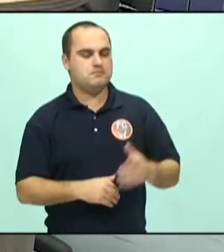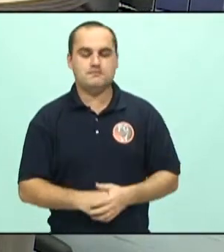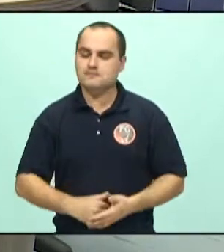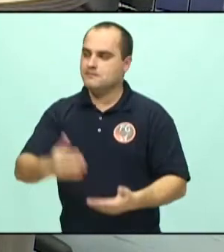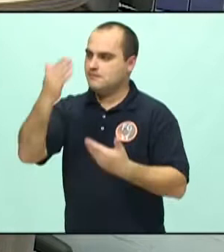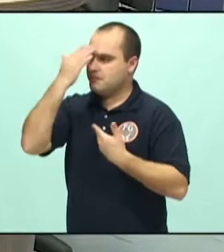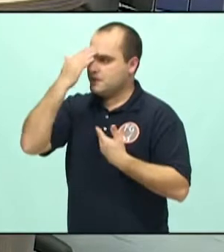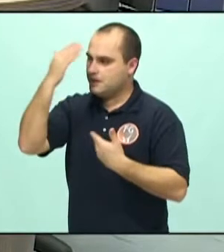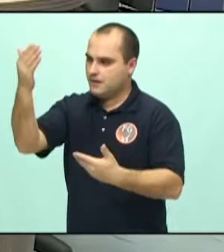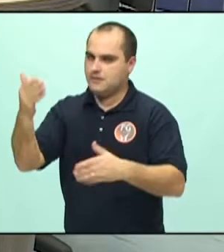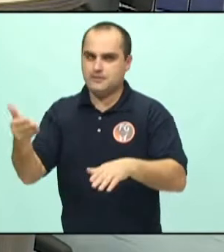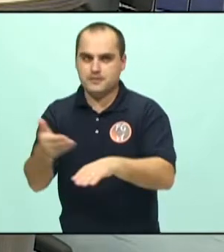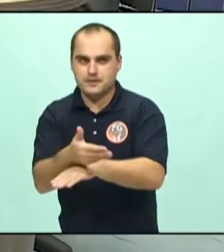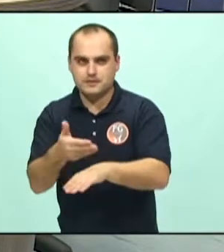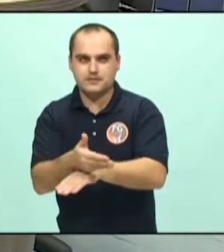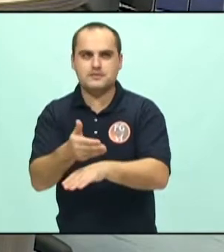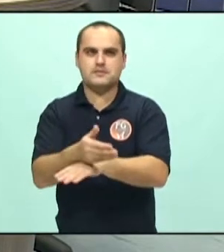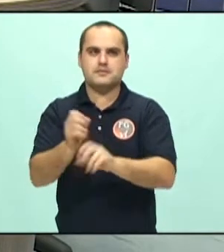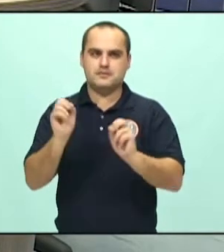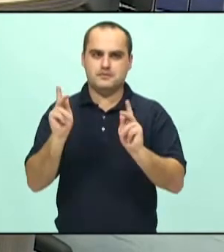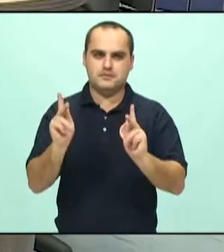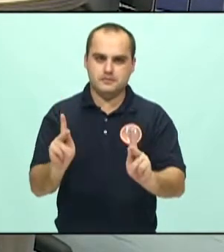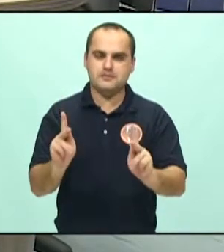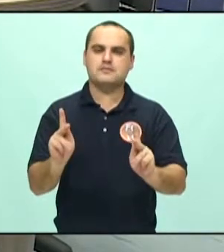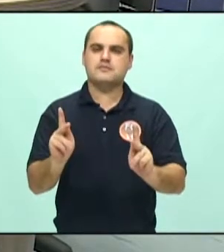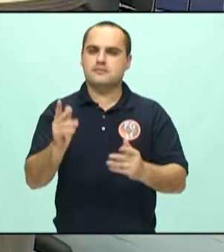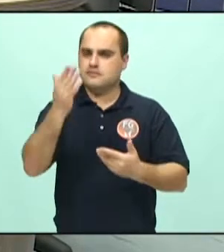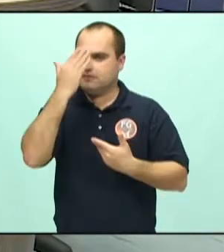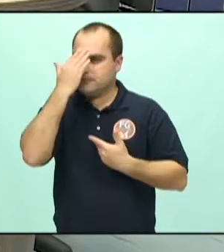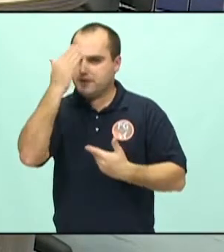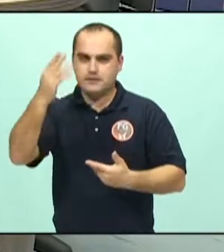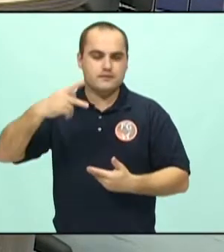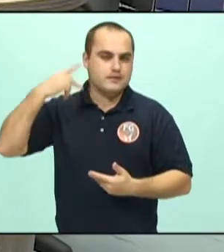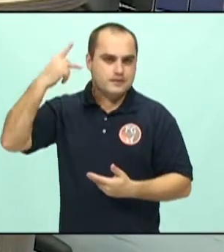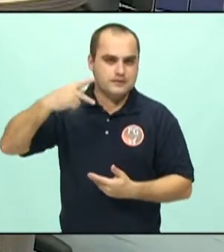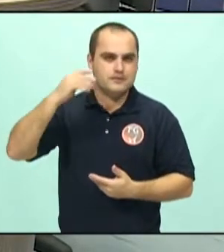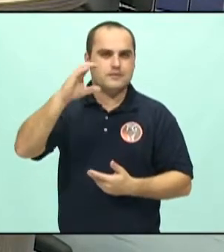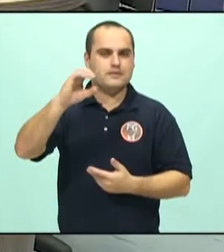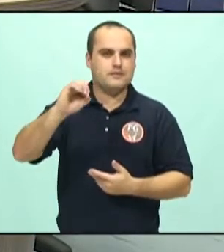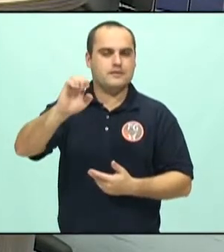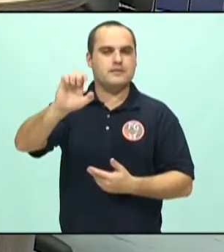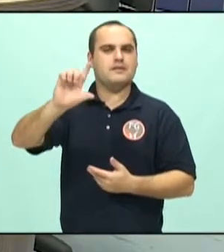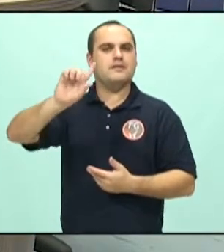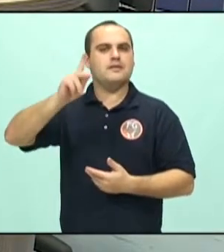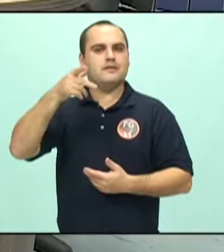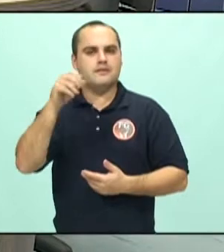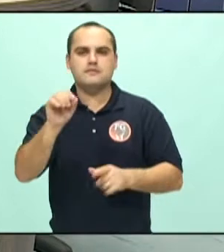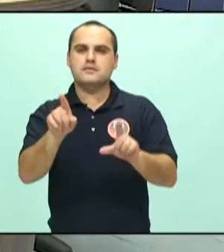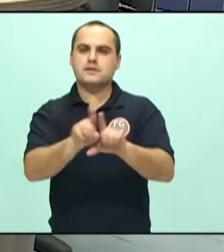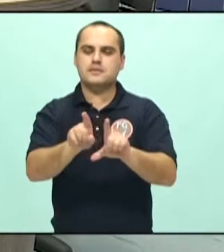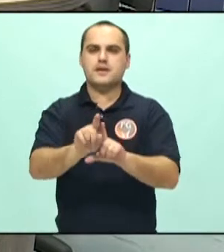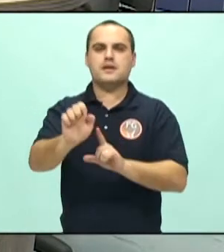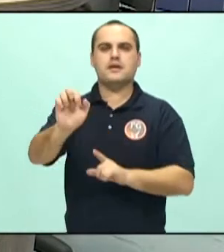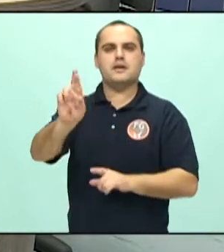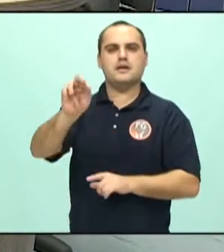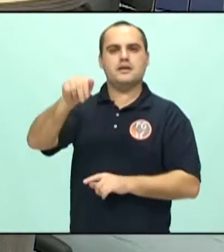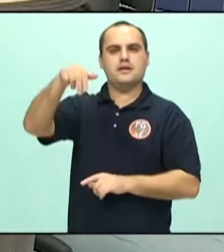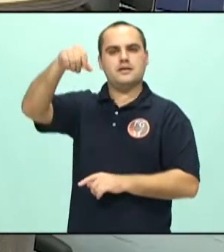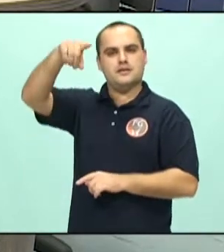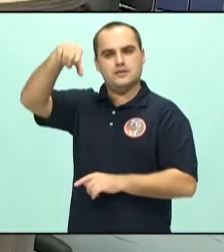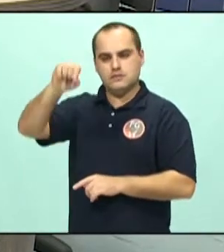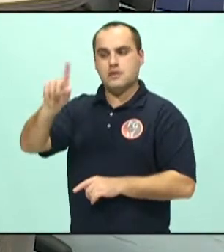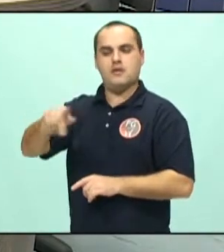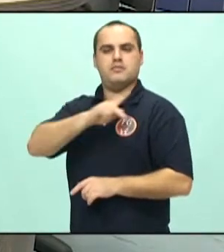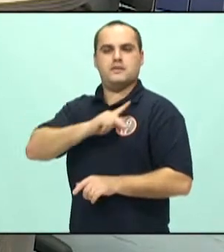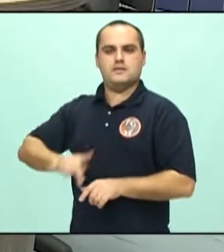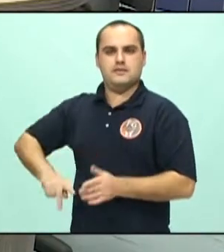pela participação, então. Agradeço ao vereador Robson Coelho e também ao Hernando Alves Júnior, que é o presidente da Intersindical. Um